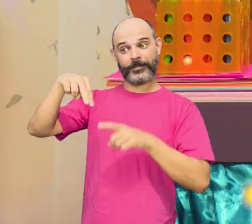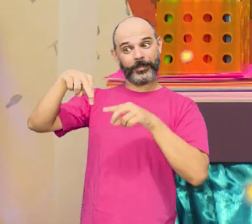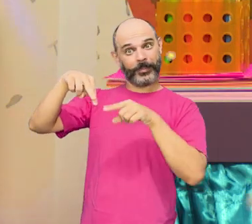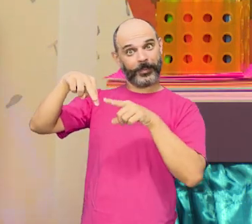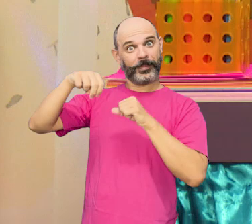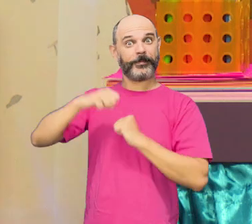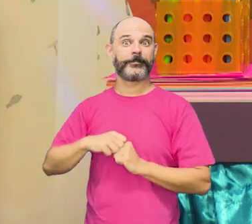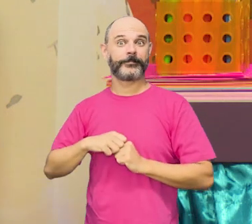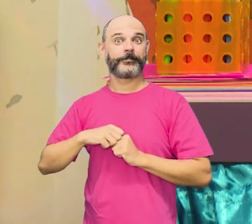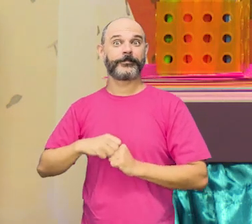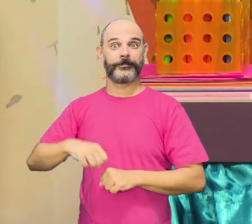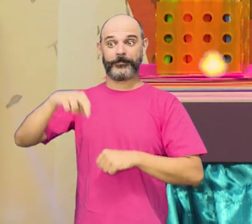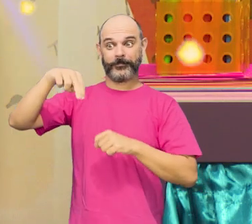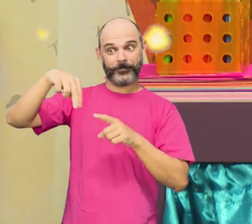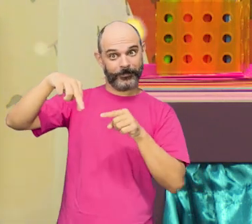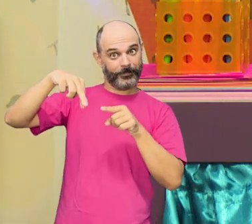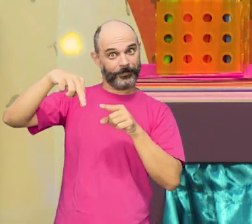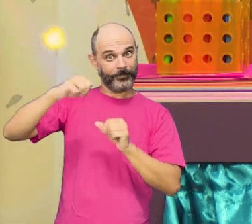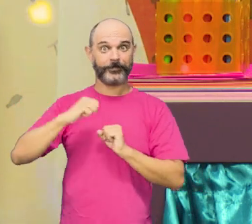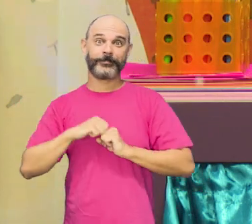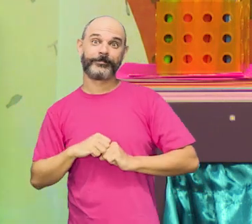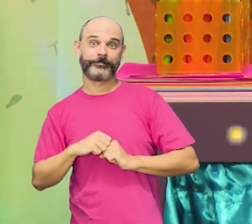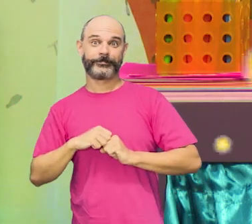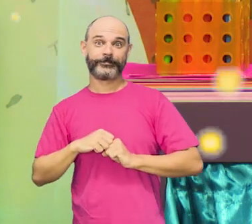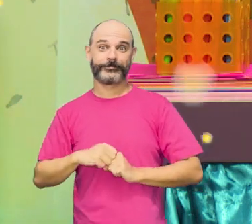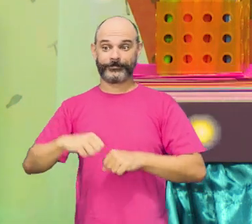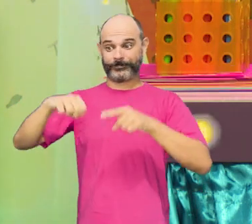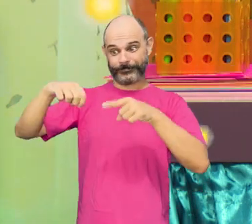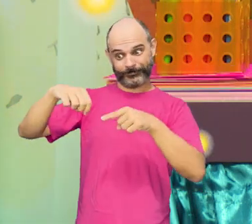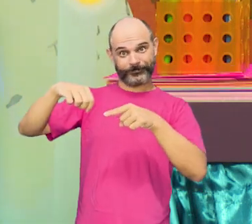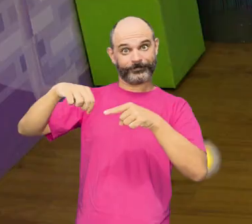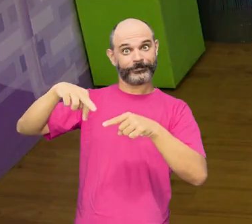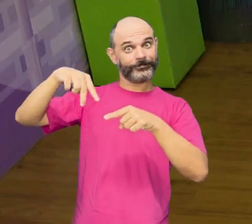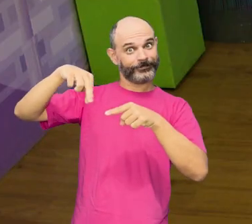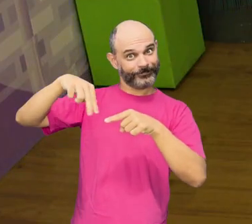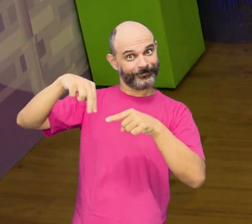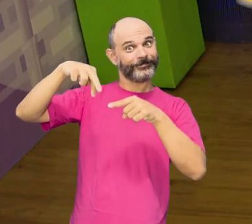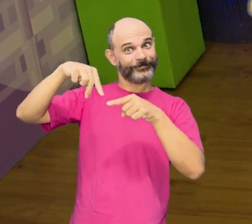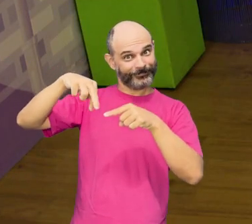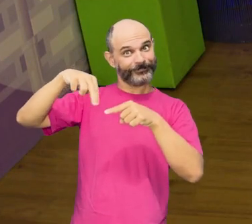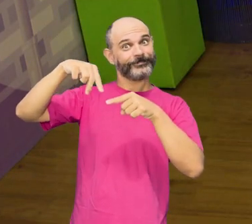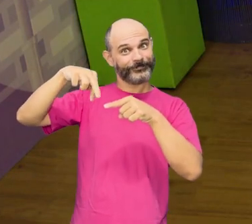balança. Minha perninha, minha perninha,